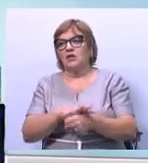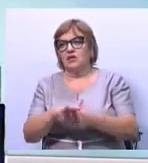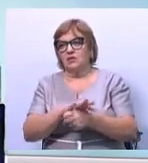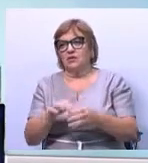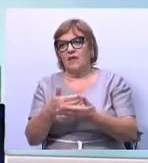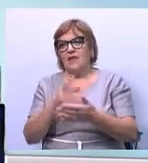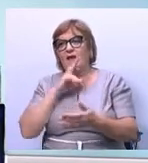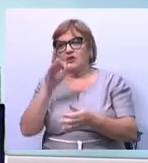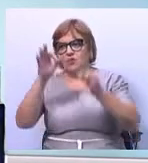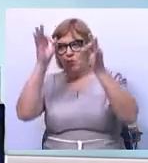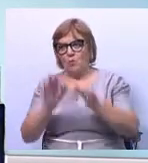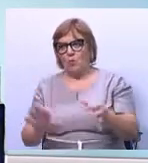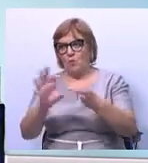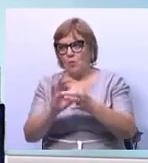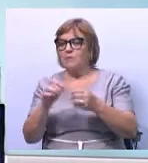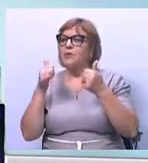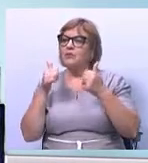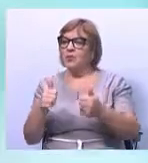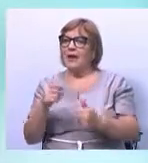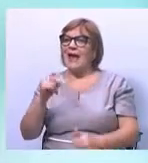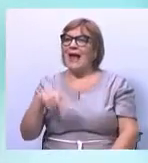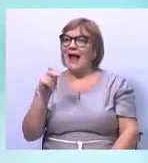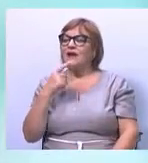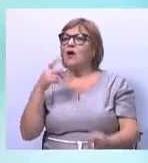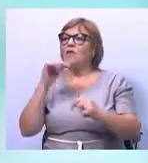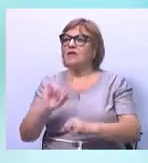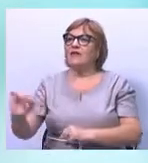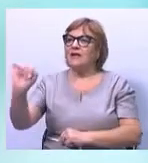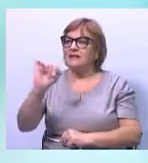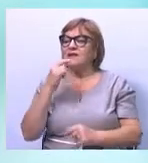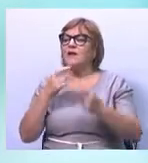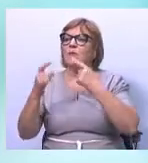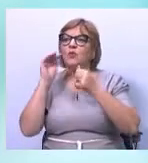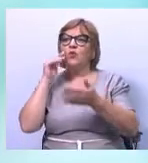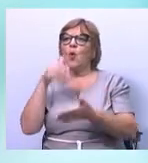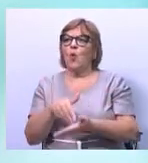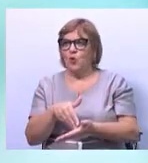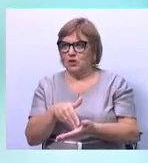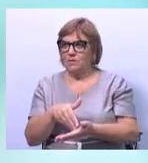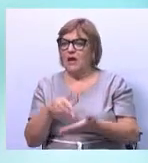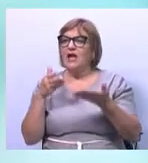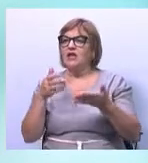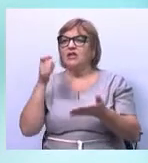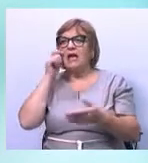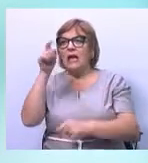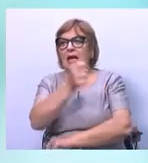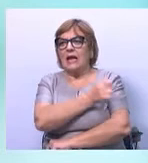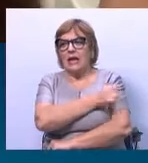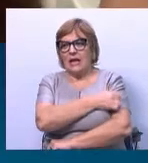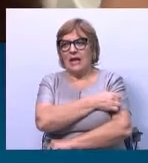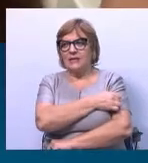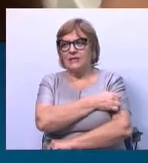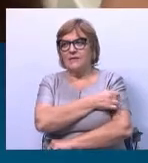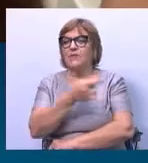dar que uma envolve. resposta mais completa. Exatamente. Muito bem. Ana Margarida, voltava a si para lhe fazer uma última pergunta para ajudar quem esteja lá em casa